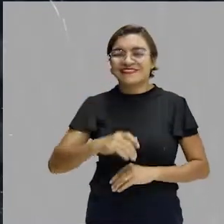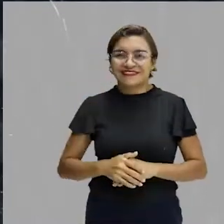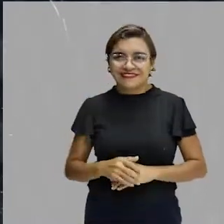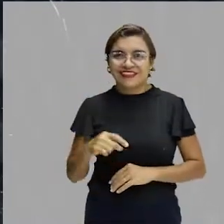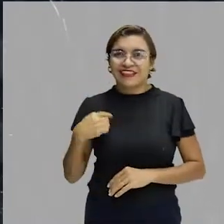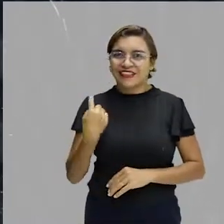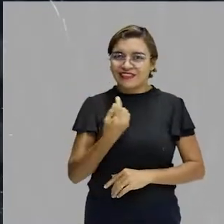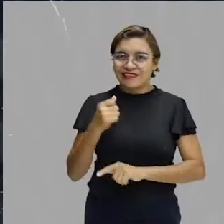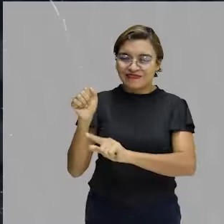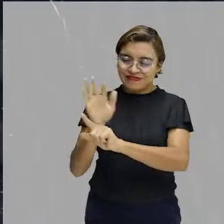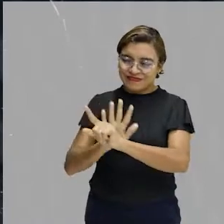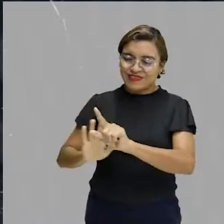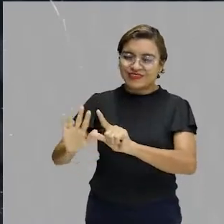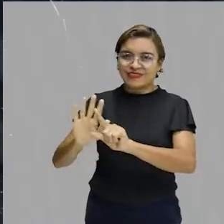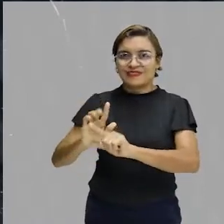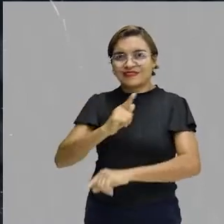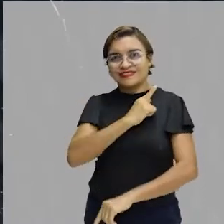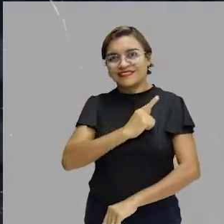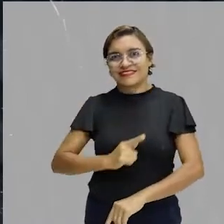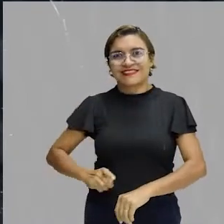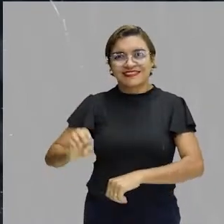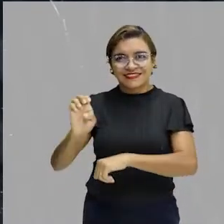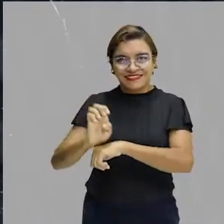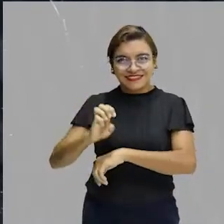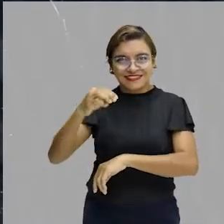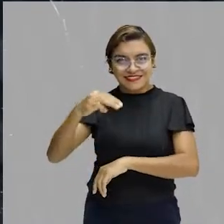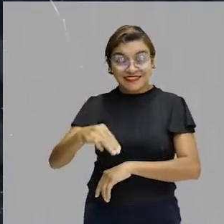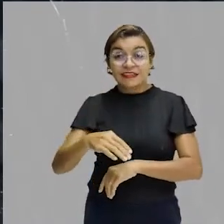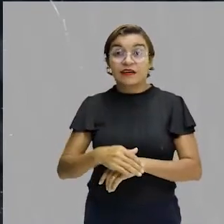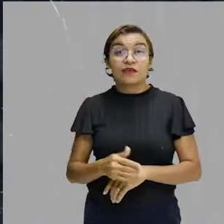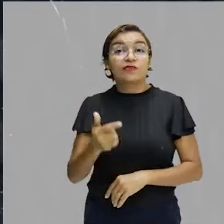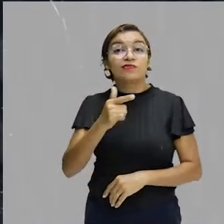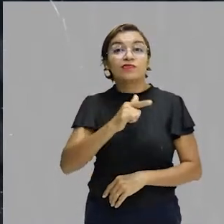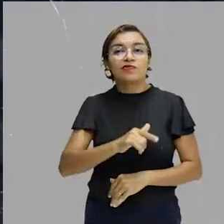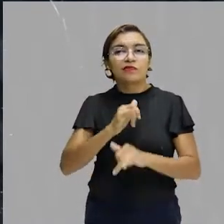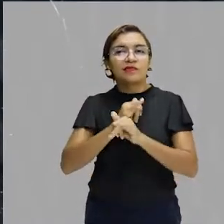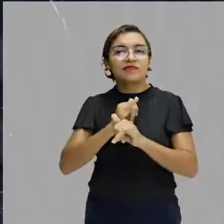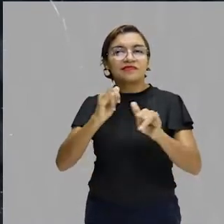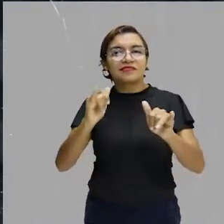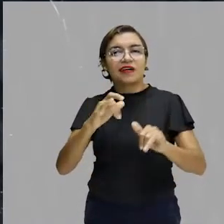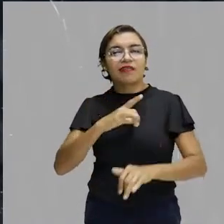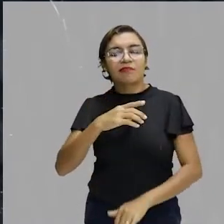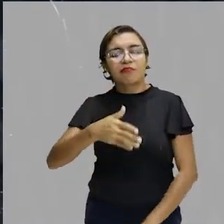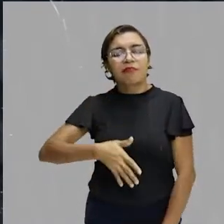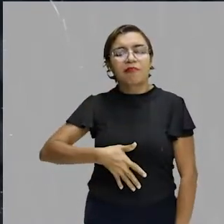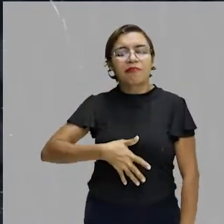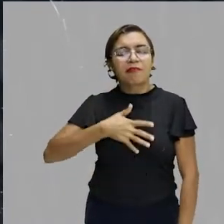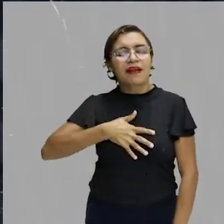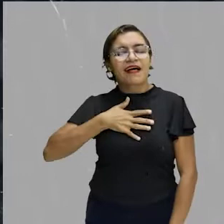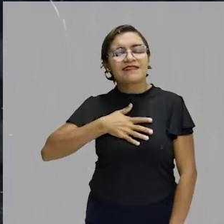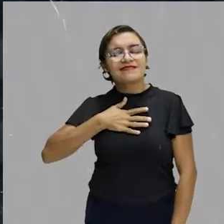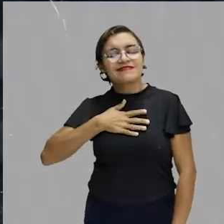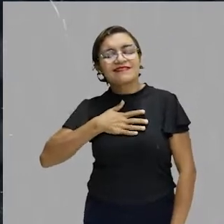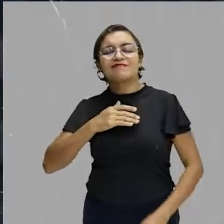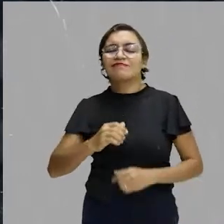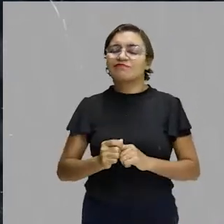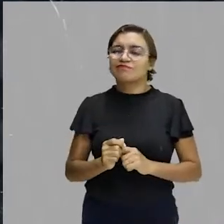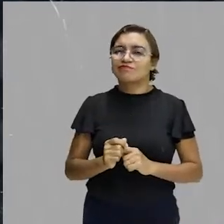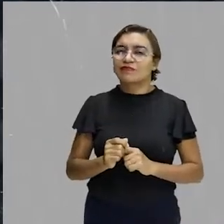da nossa plataforma Gonçalves Dias. Mais uma vez, quero dizer que é um prazer estar aqui com vocês, tendo